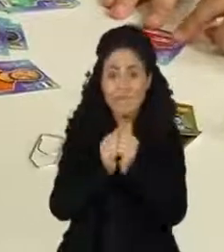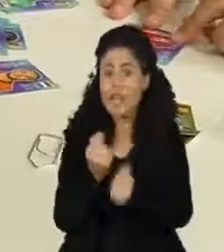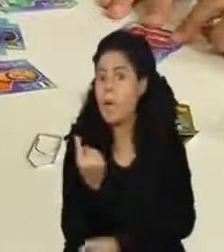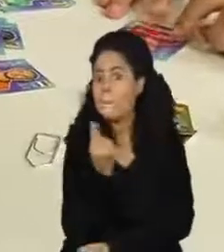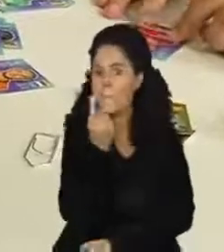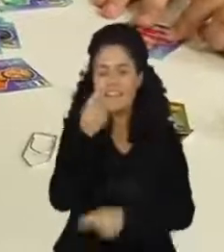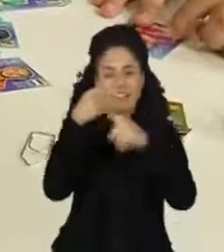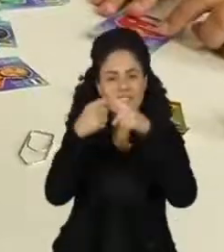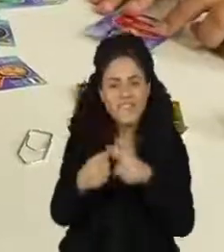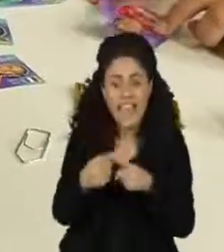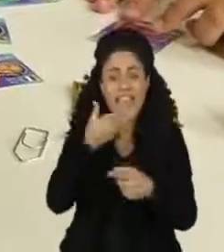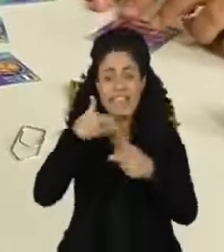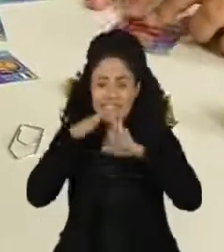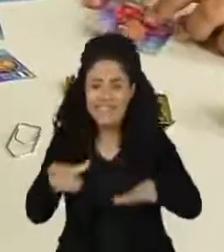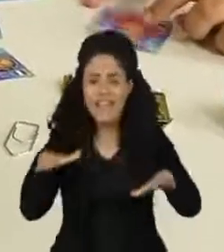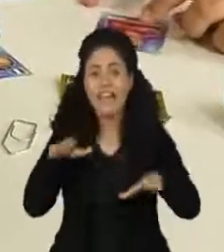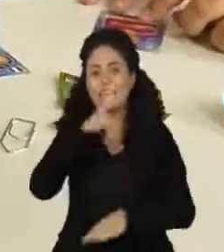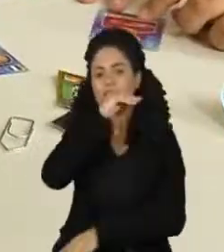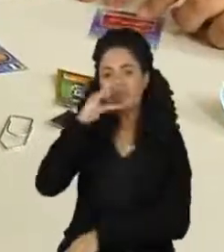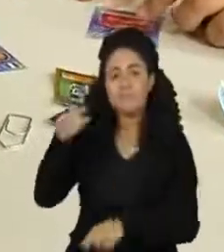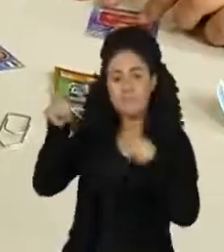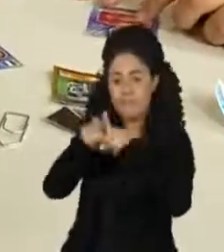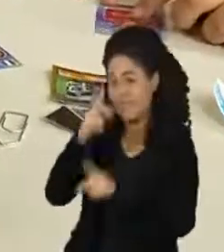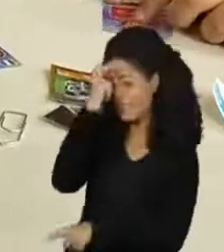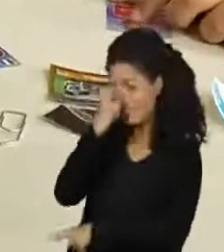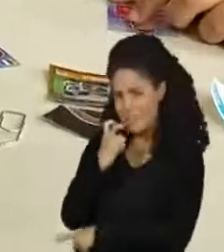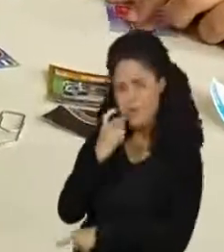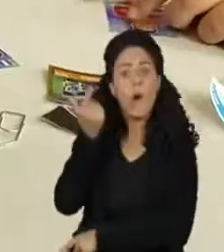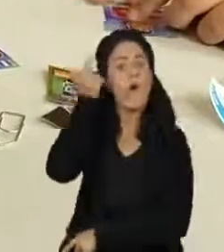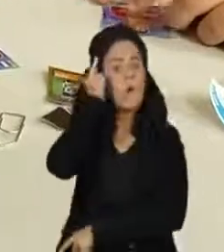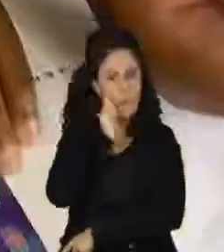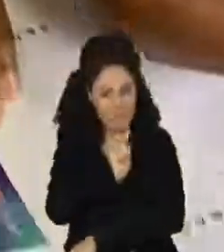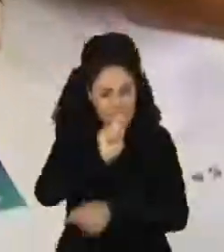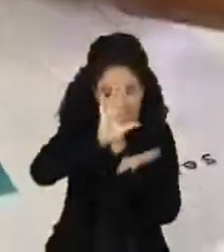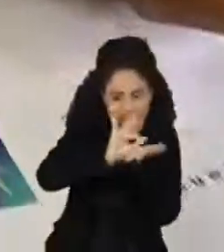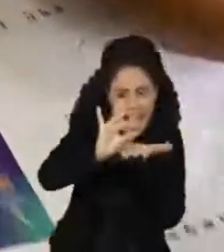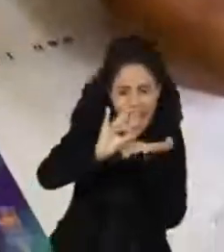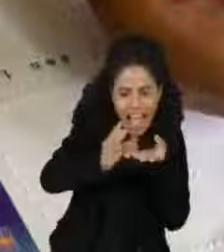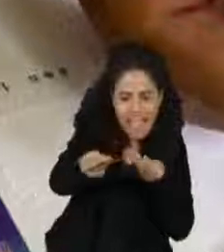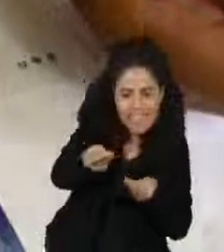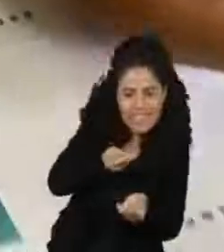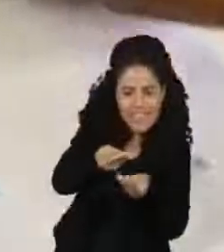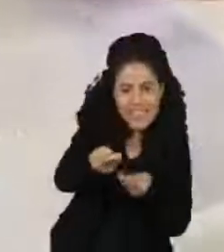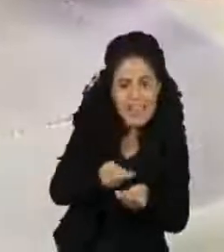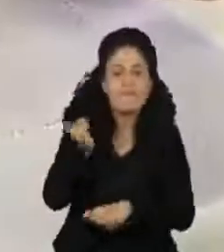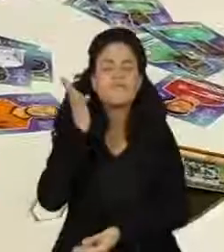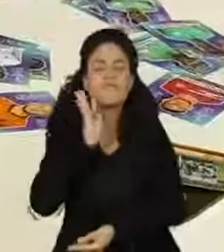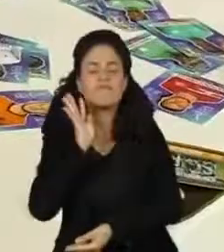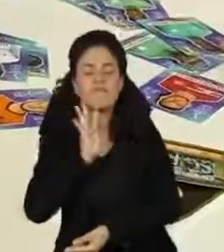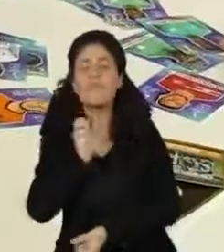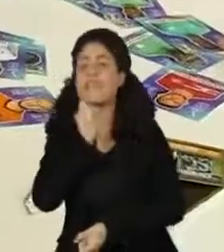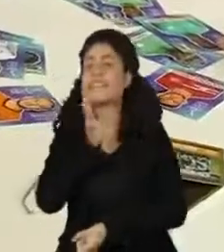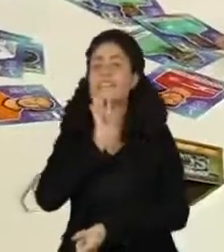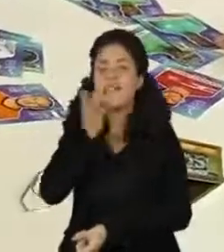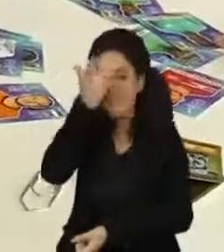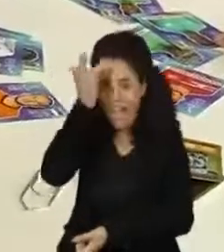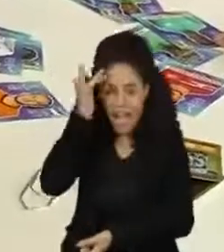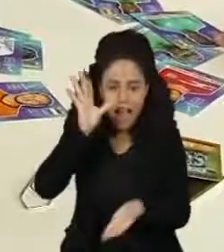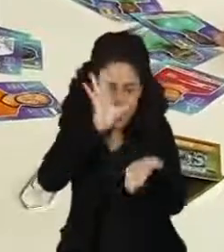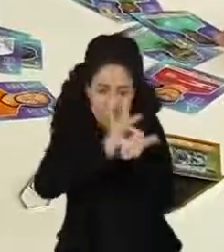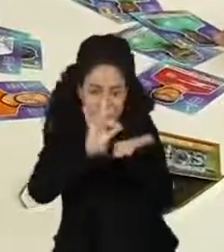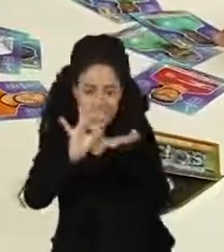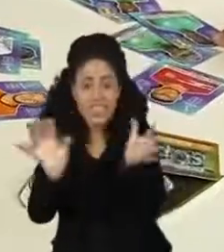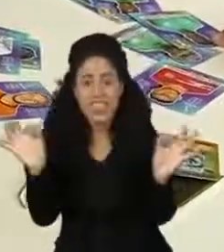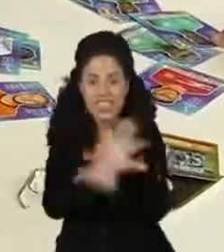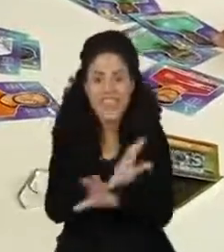primeira vez, crianças e adolescentes cegos também podem ter, conhecer e se orgulhar de completar